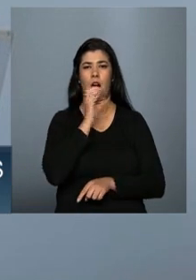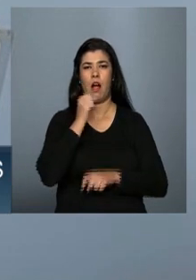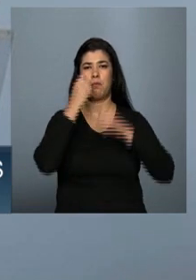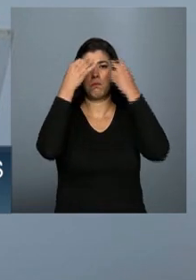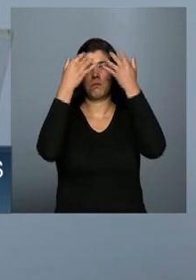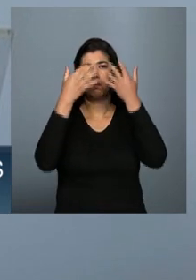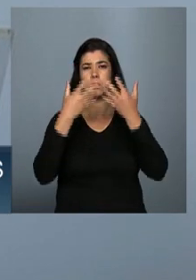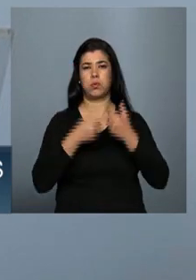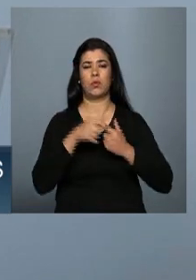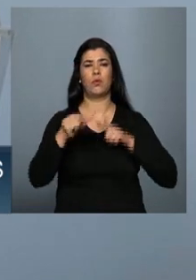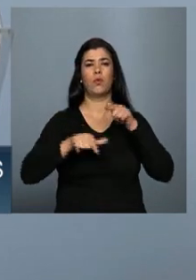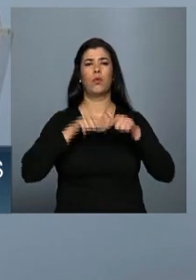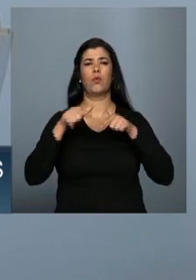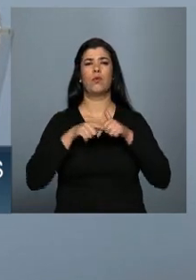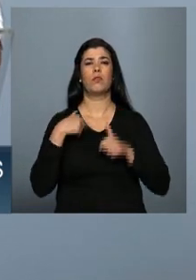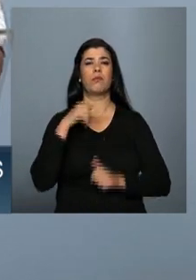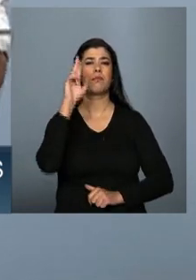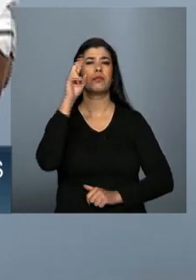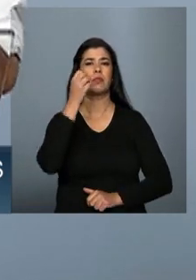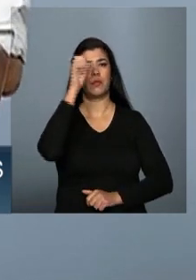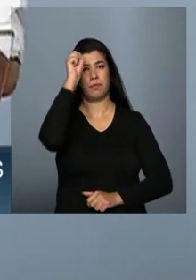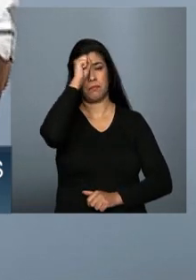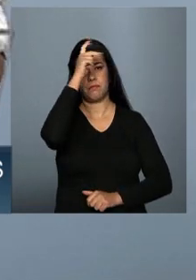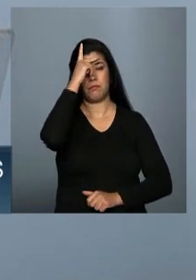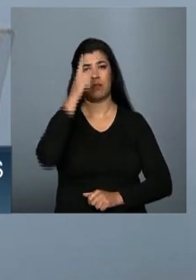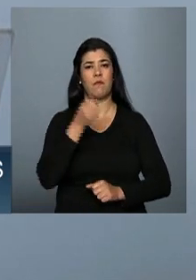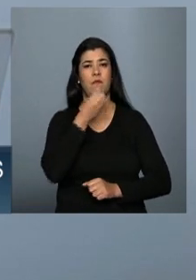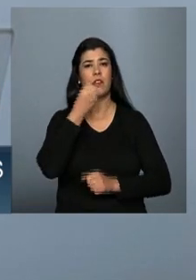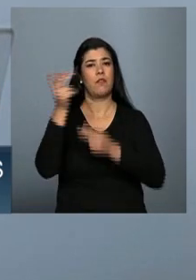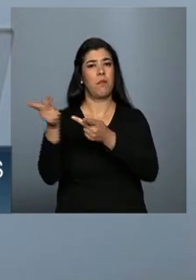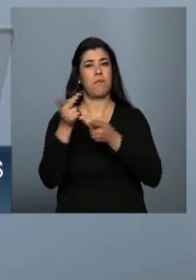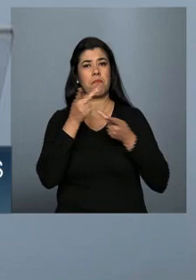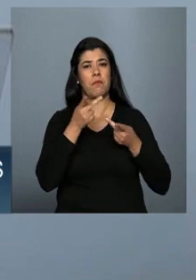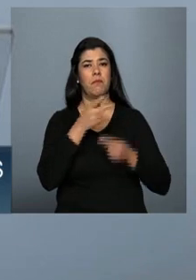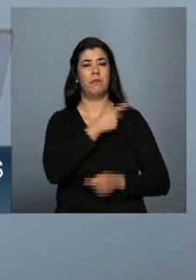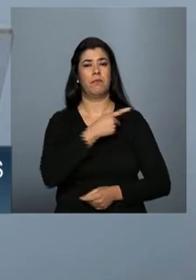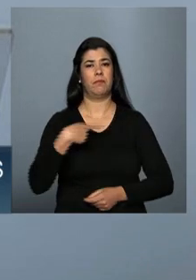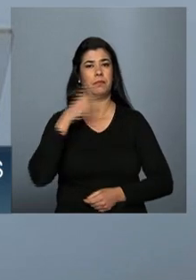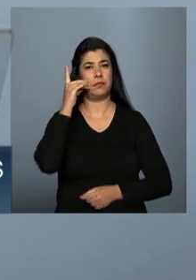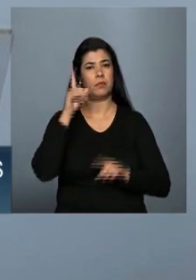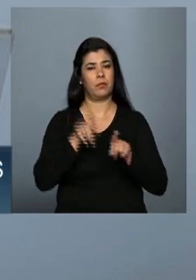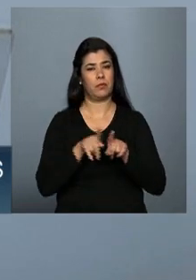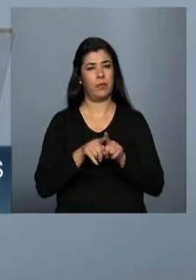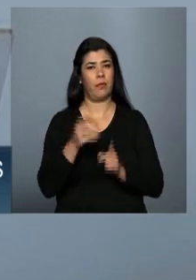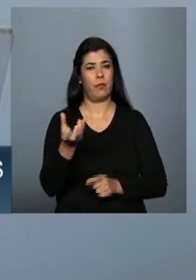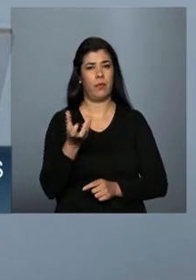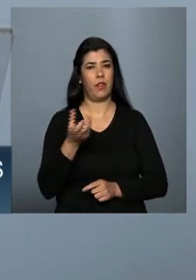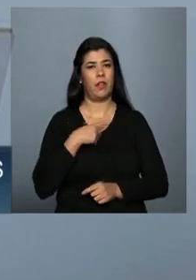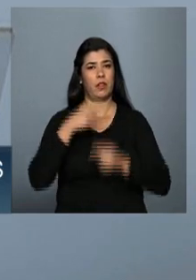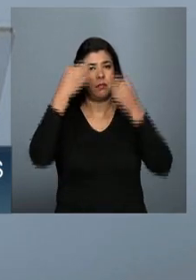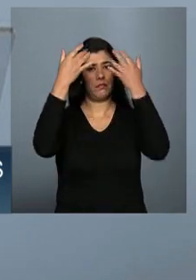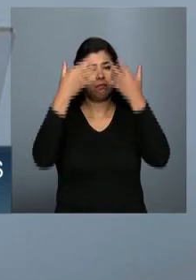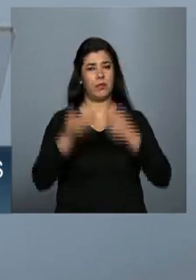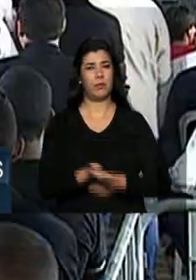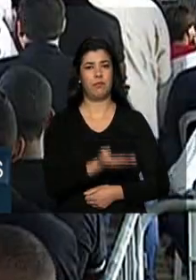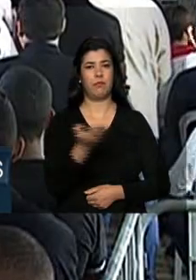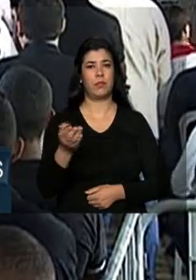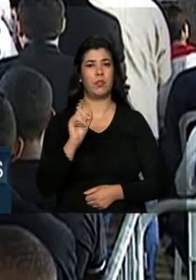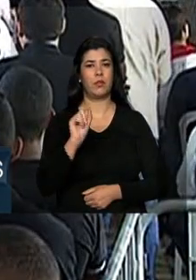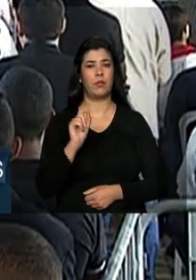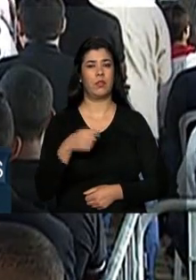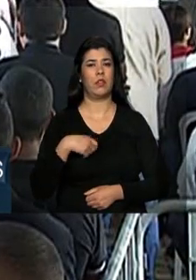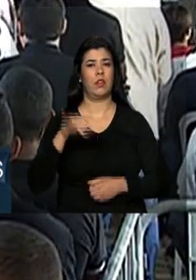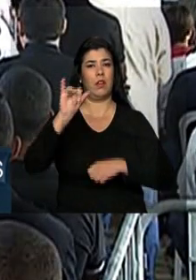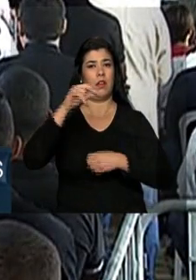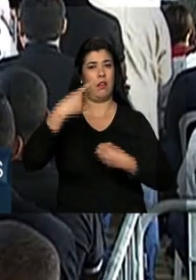do prefeito é sempre dar as boas-vindas para a presidenta. Mas, presidente, eu queria dizer para a senhora o seguinte: a cidade do Rio de